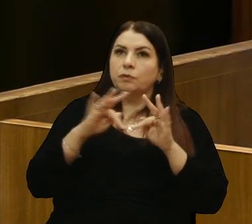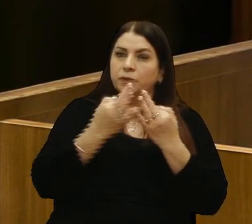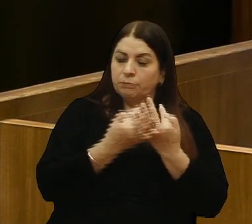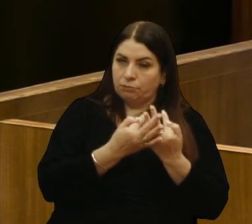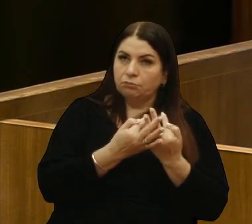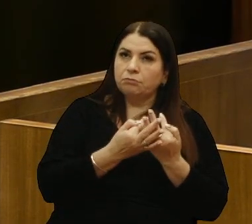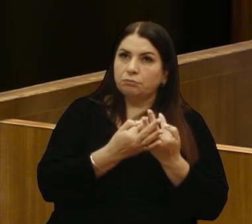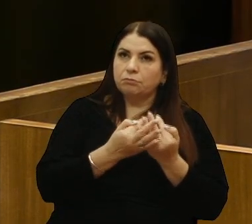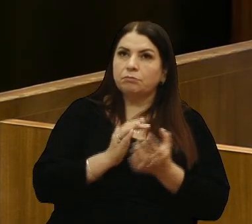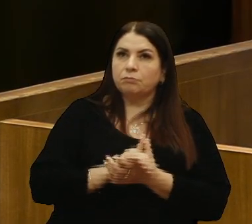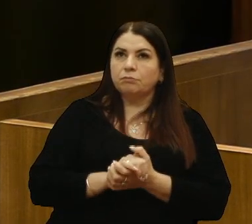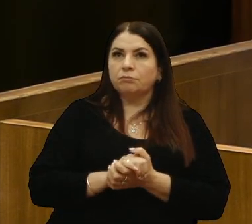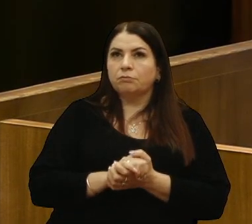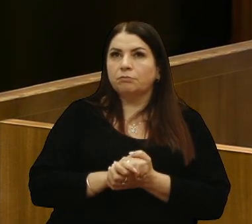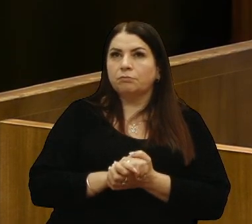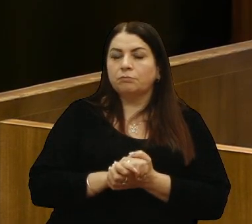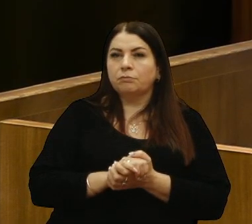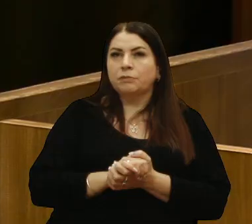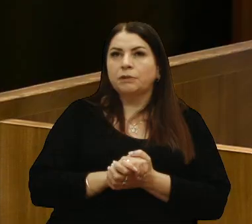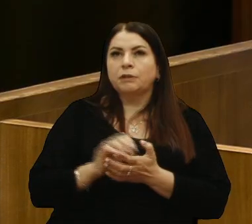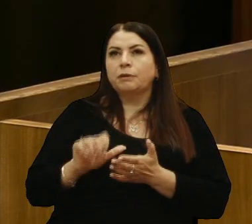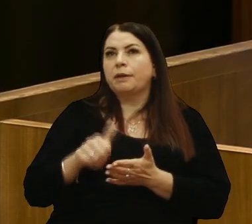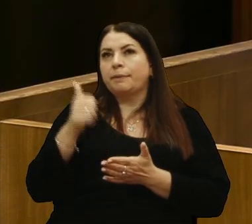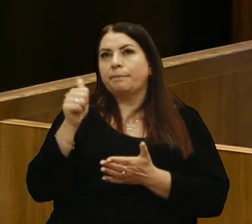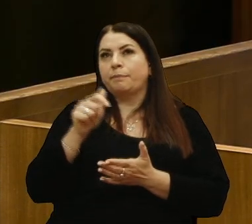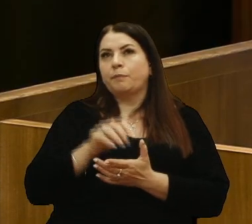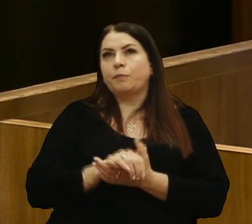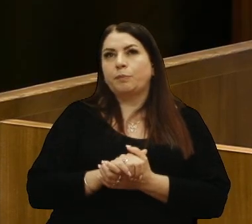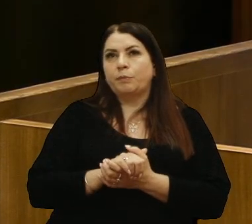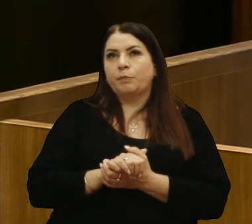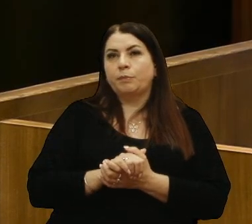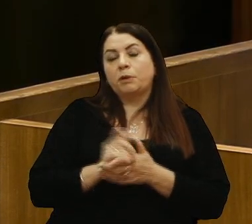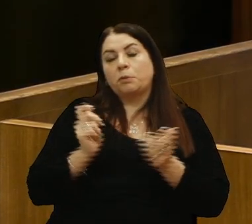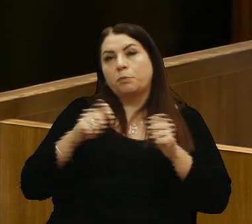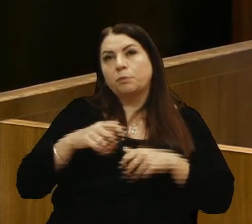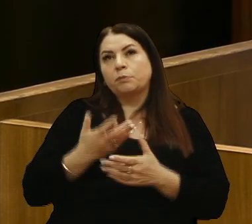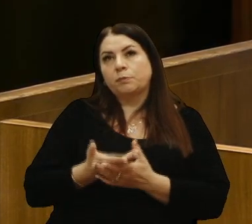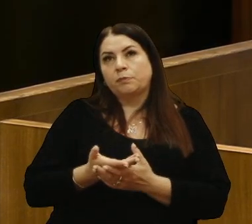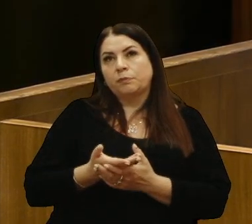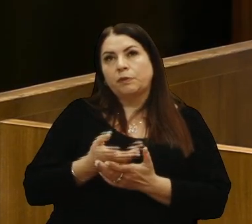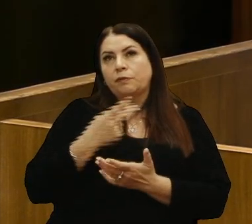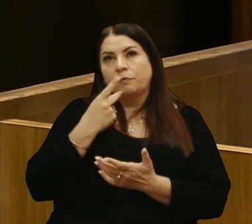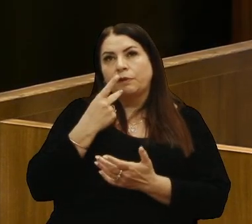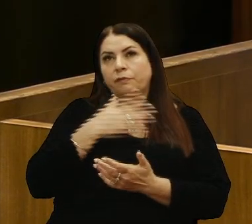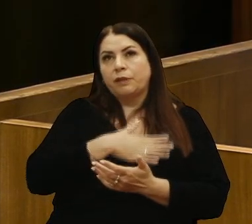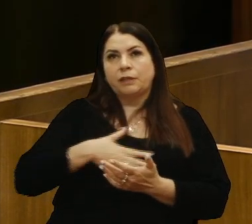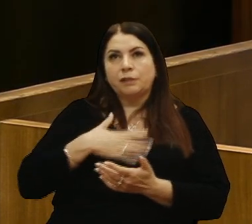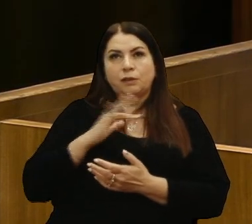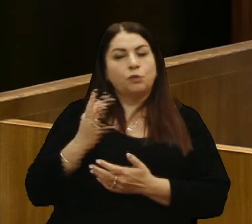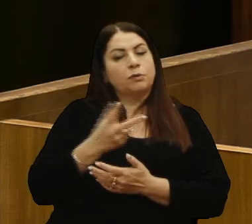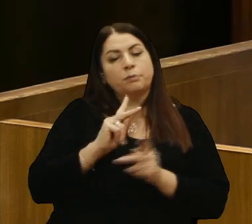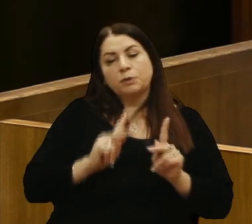famílias para ficar melhor possível. Como eu falei, não vai agradar todo mundo.